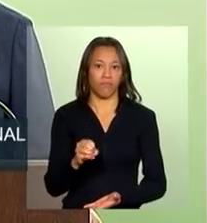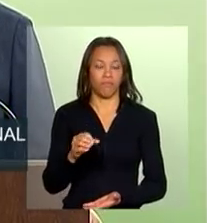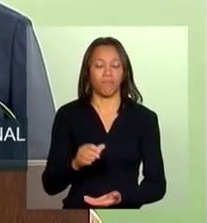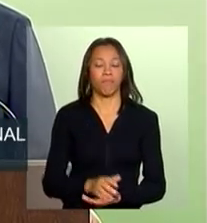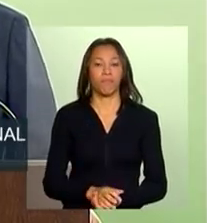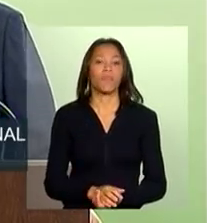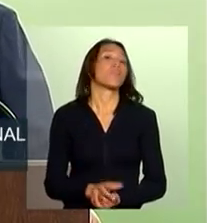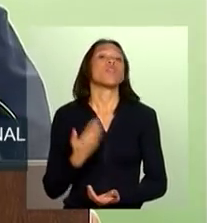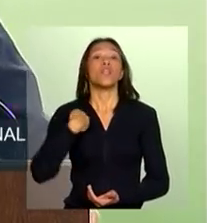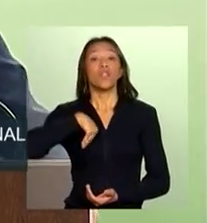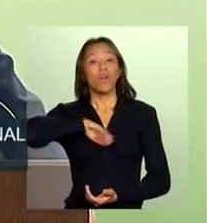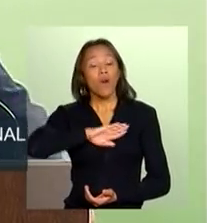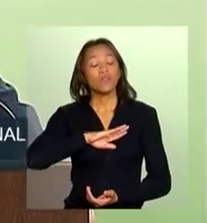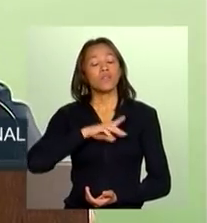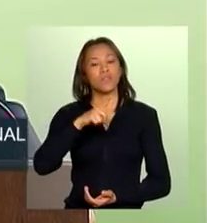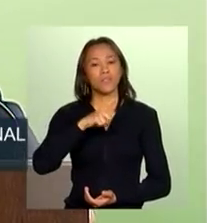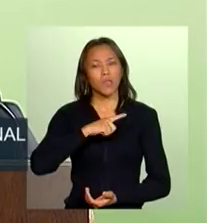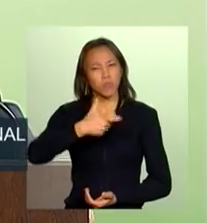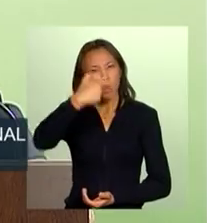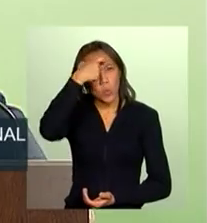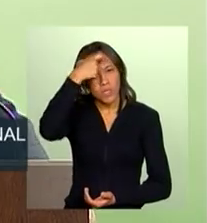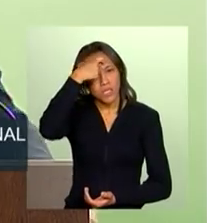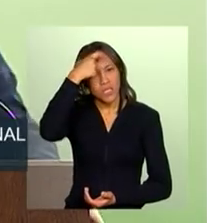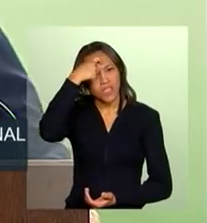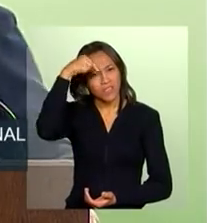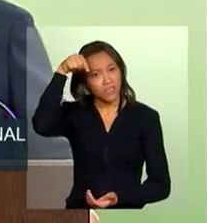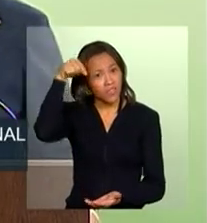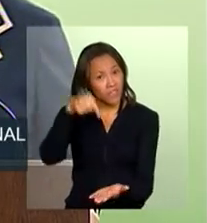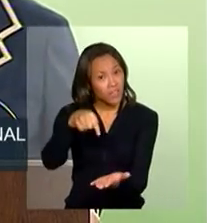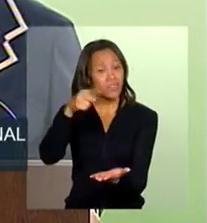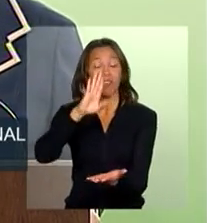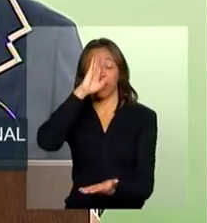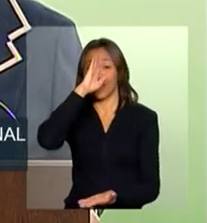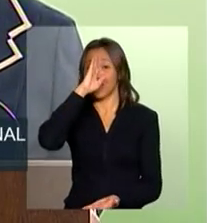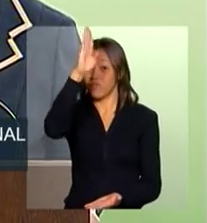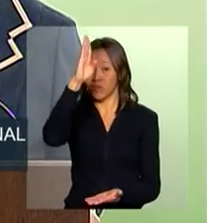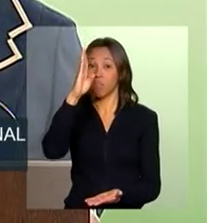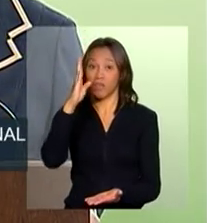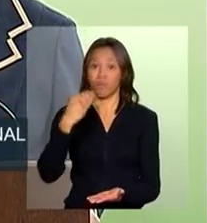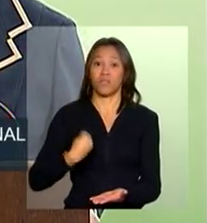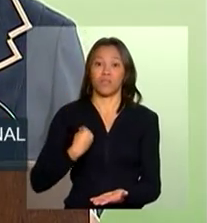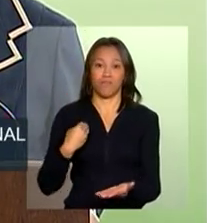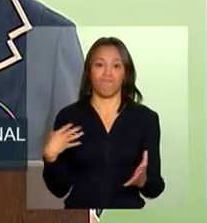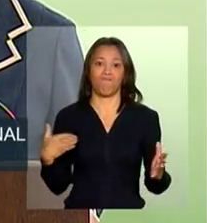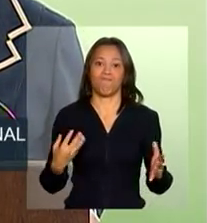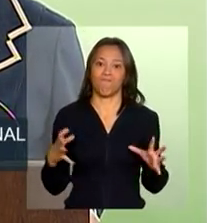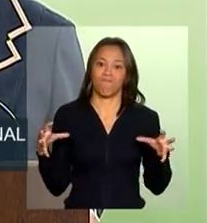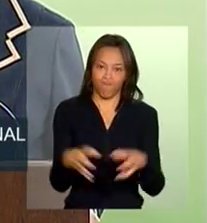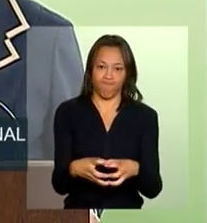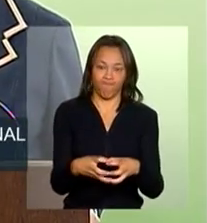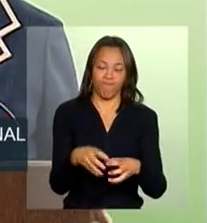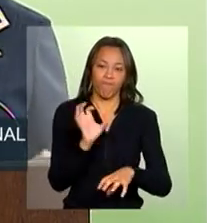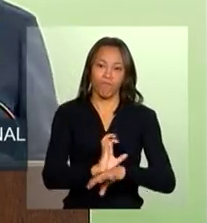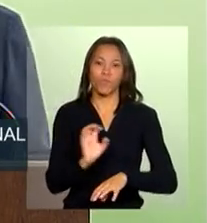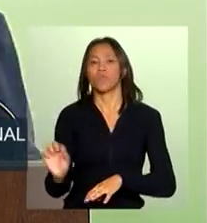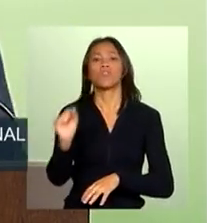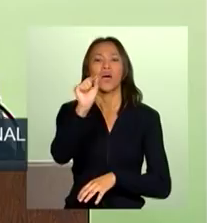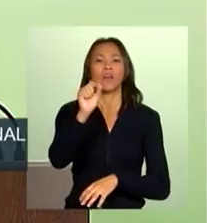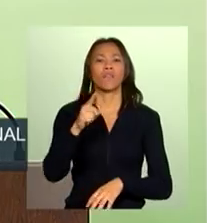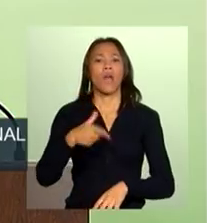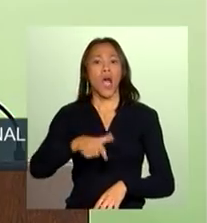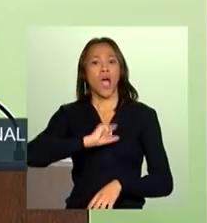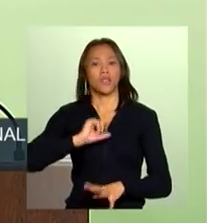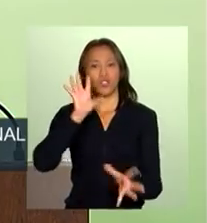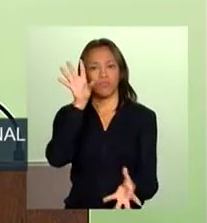Nós estamos conscientes que isso é fundamental, essa participação. Mas eu gostaria, antes de